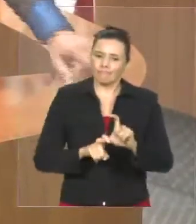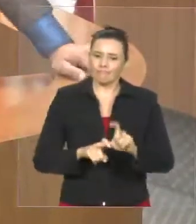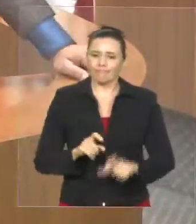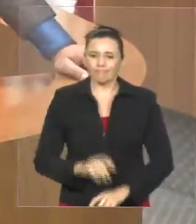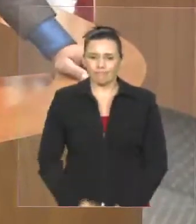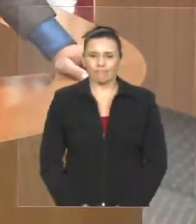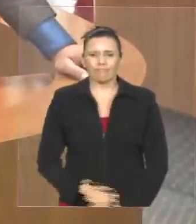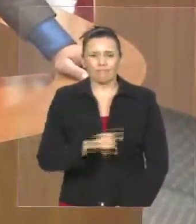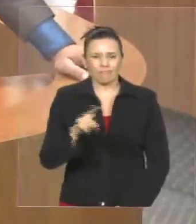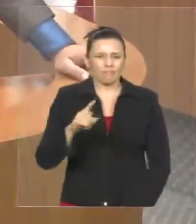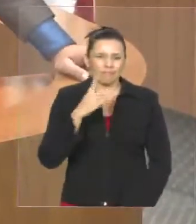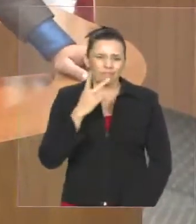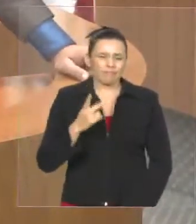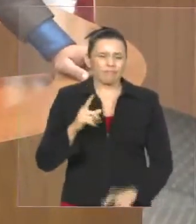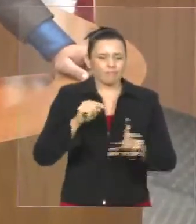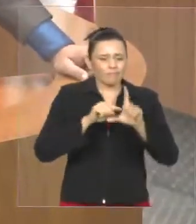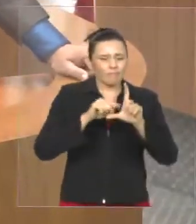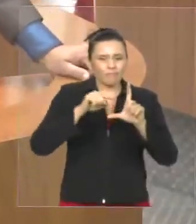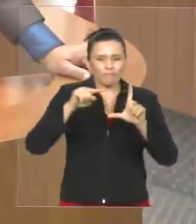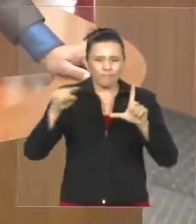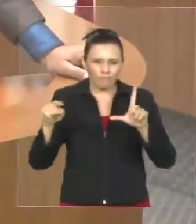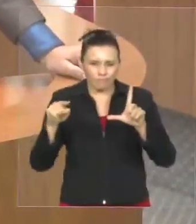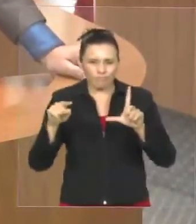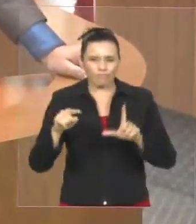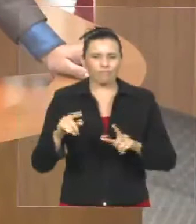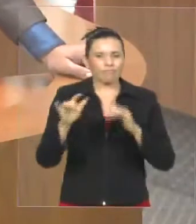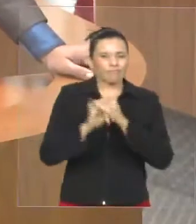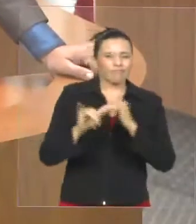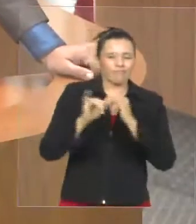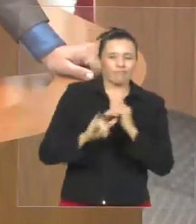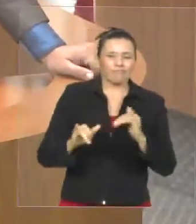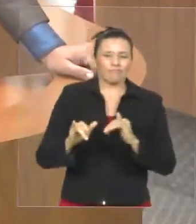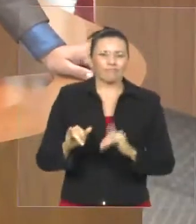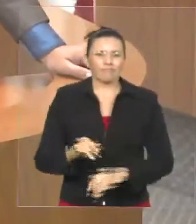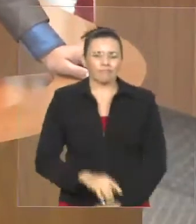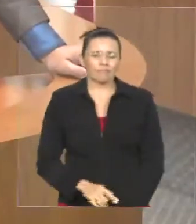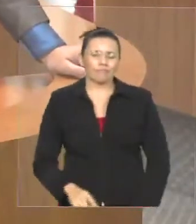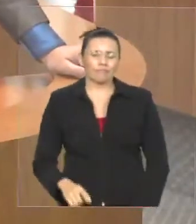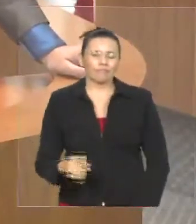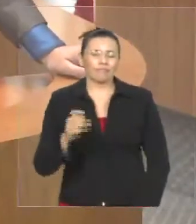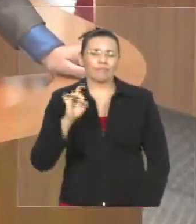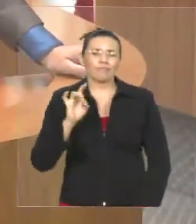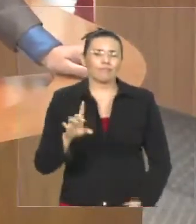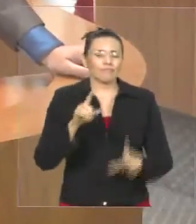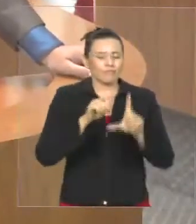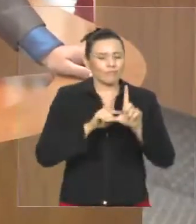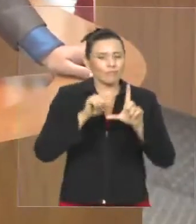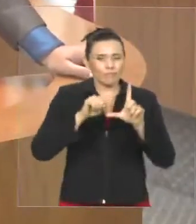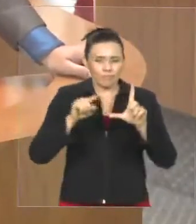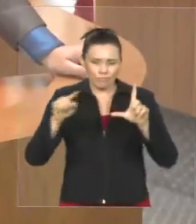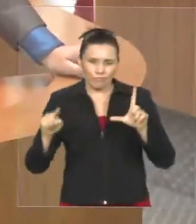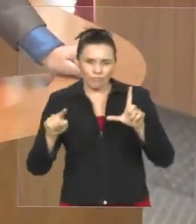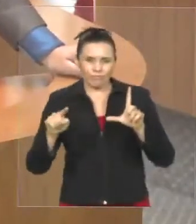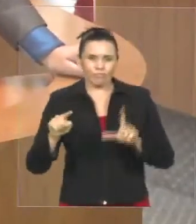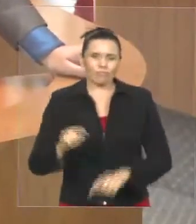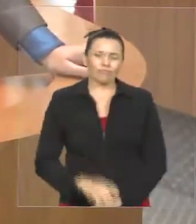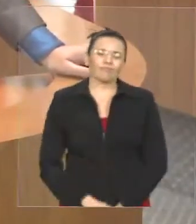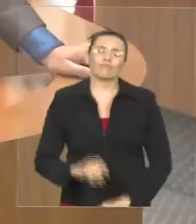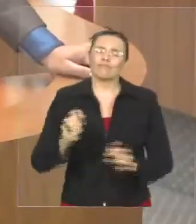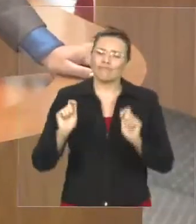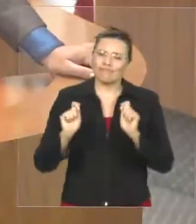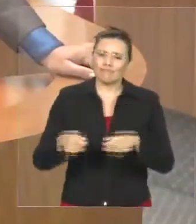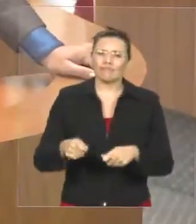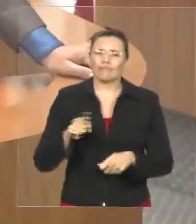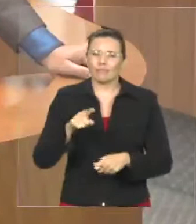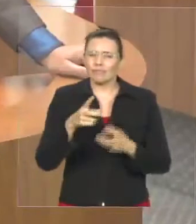só fossem capazes de determinar a situação do Estado, ignorando as dívidas que foram deixadas para